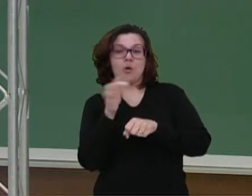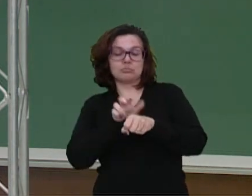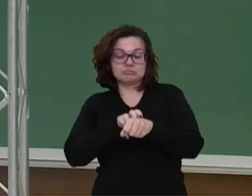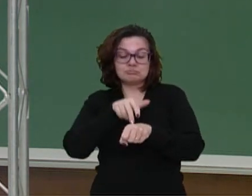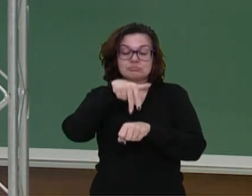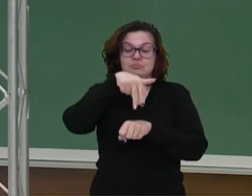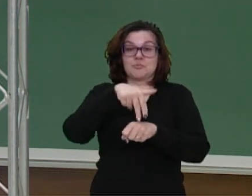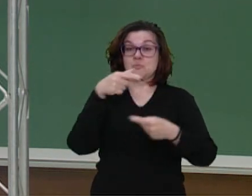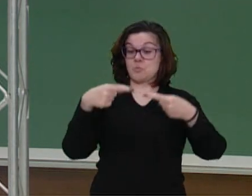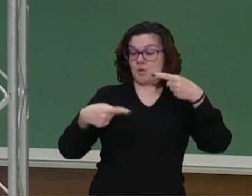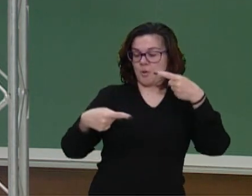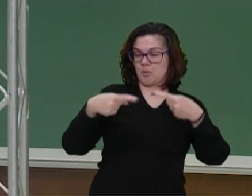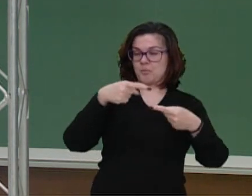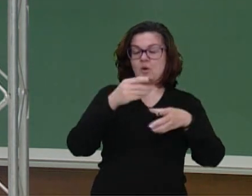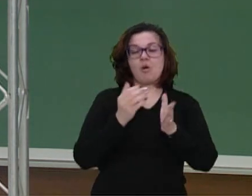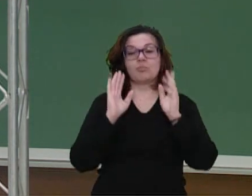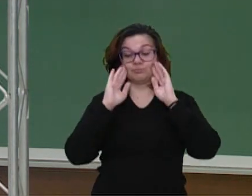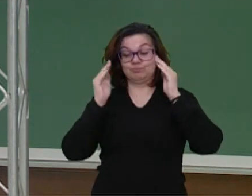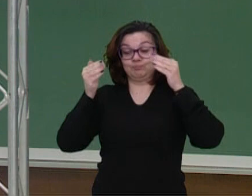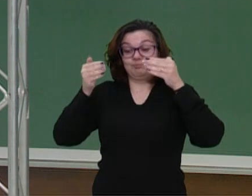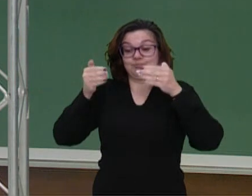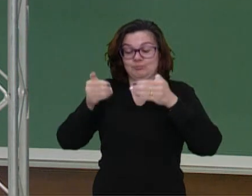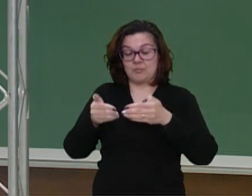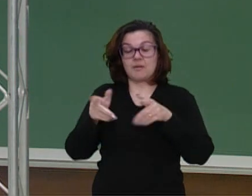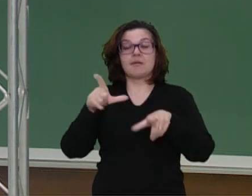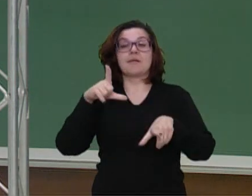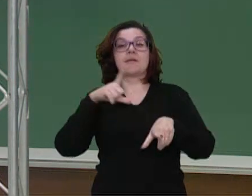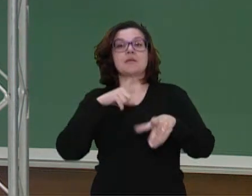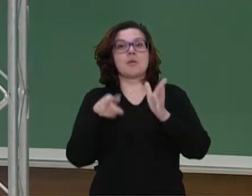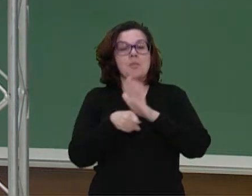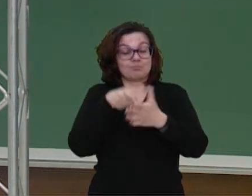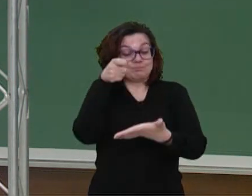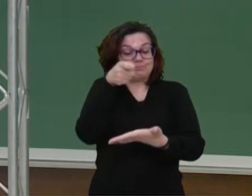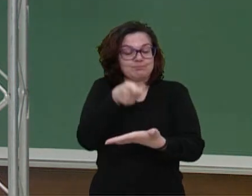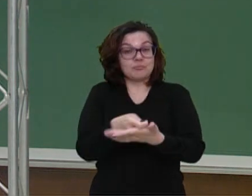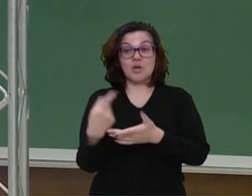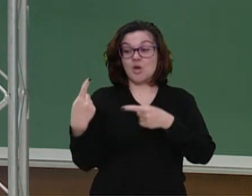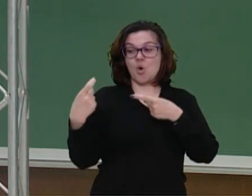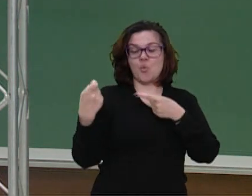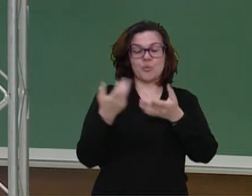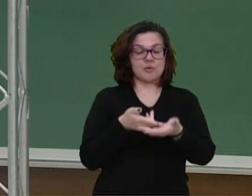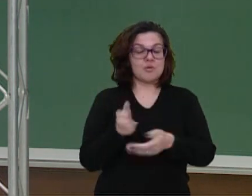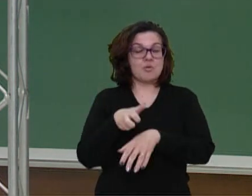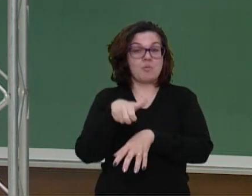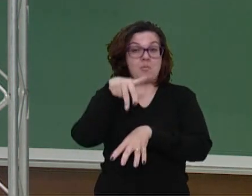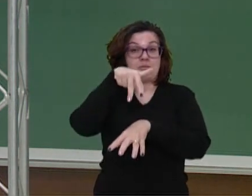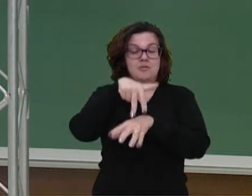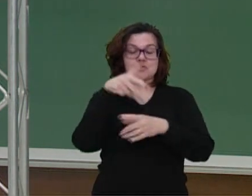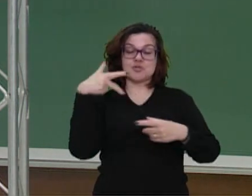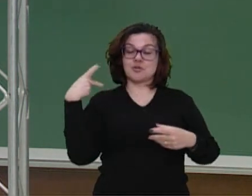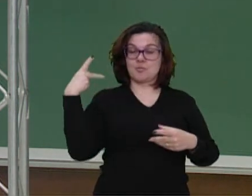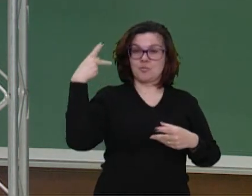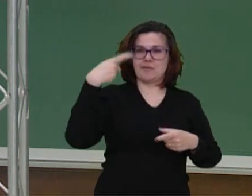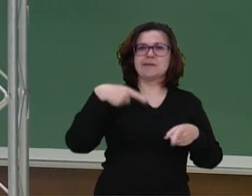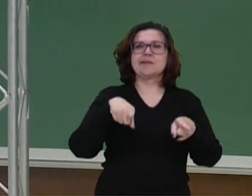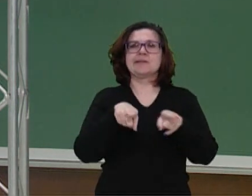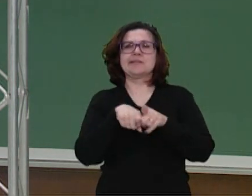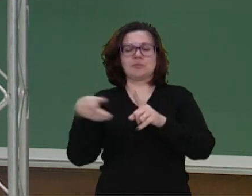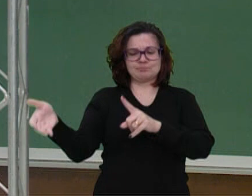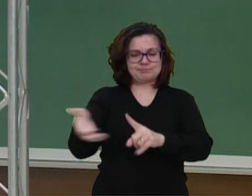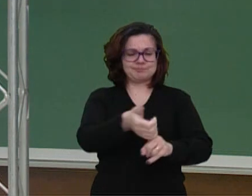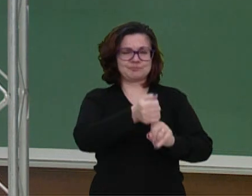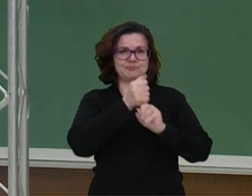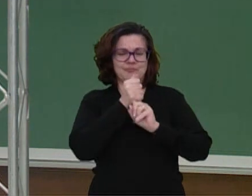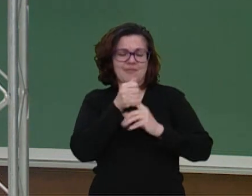que fundamentaram a criação de ditaduras de partido único. conceito de totalitarismo, de autoritarismo e de